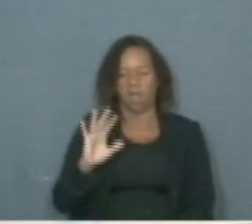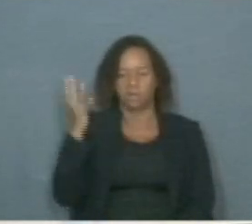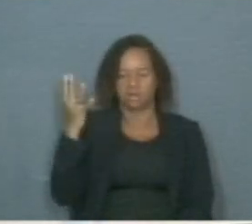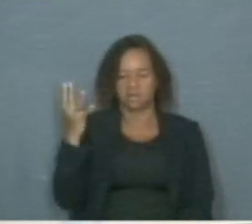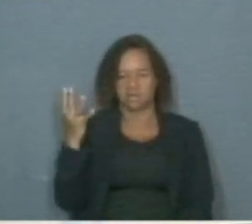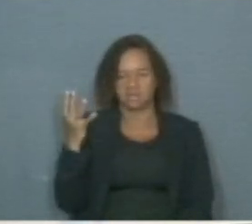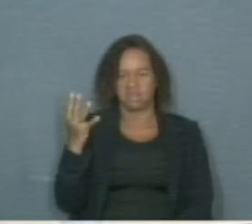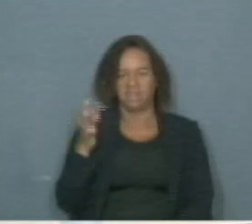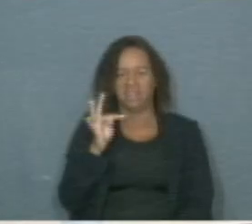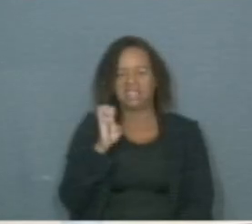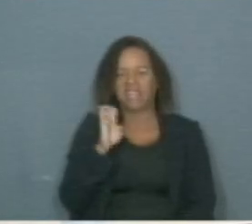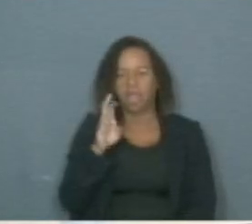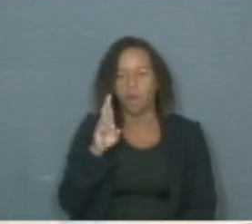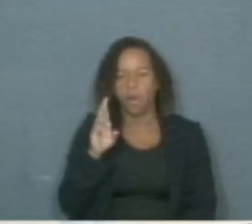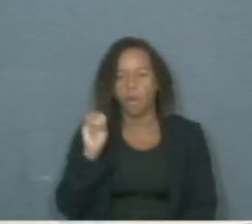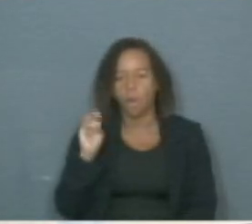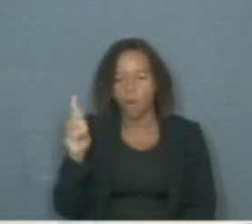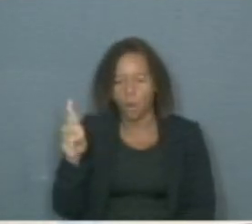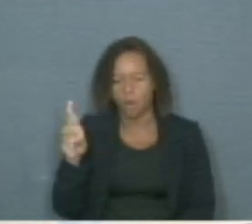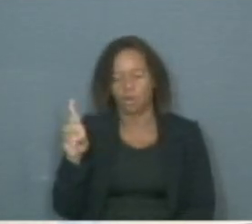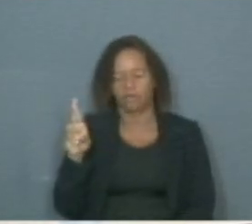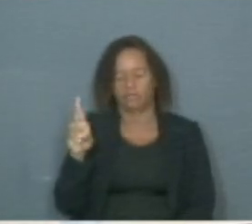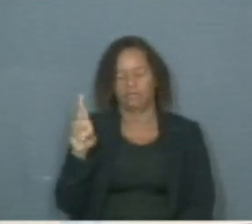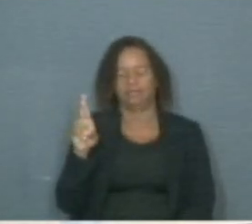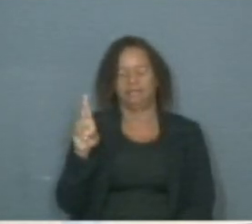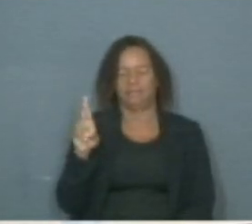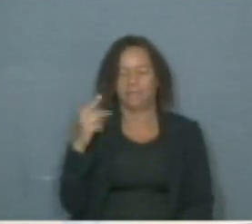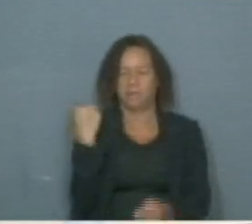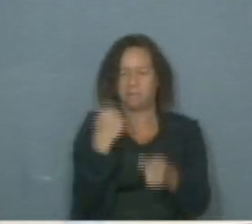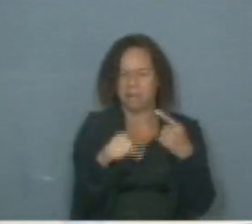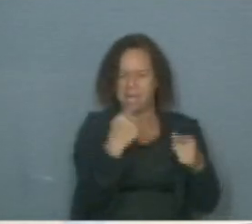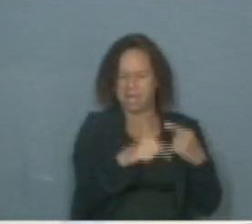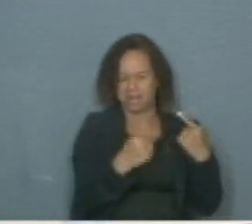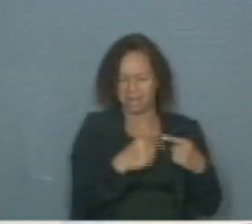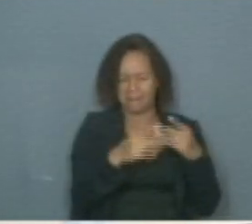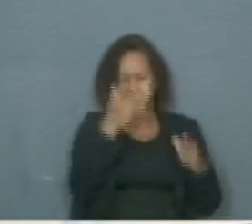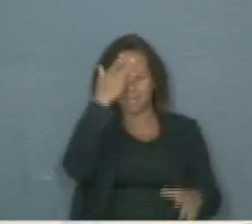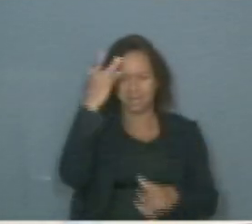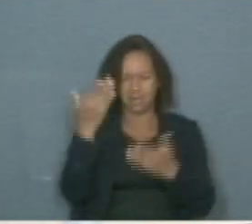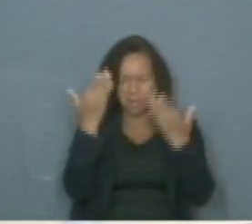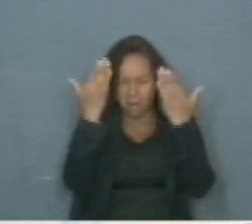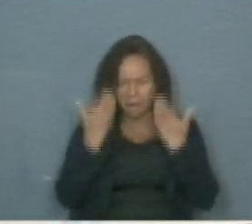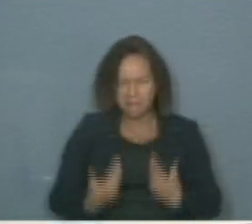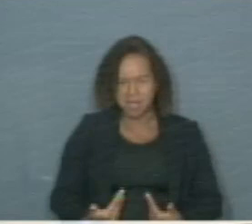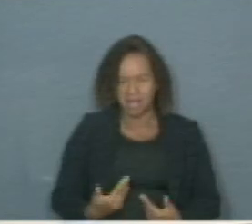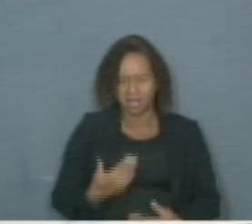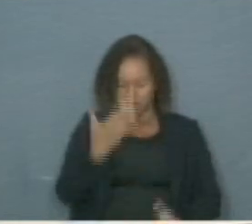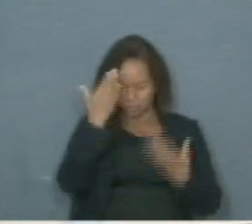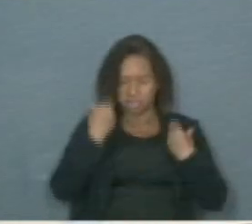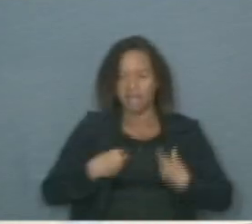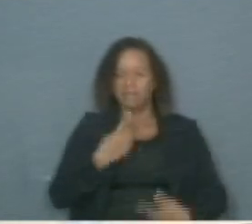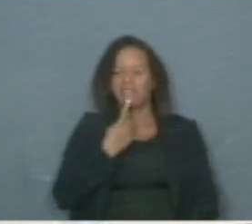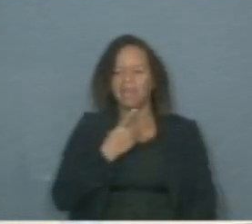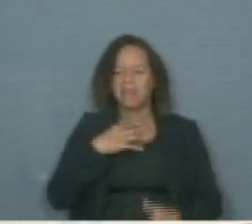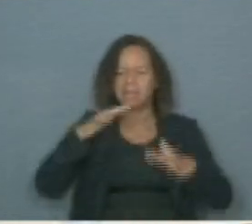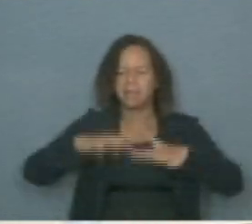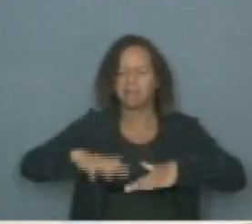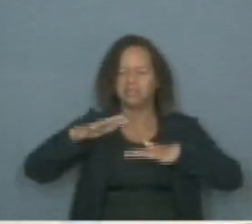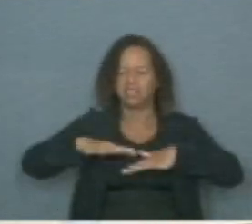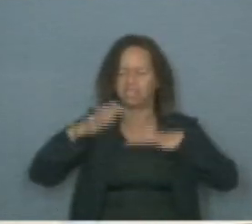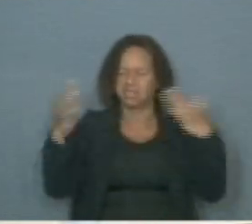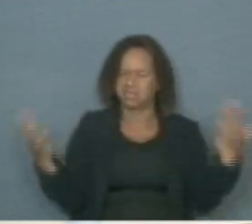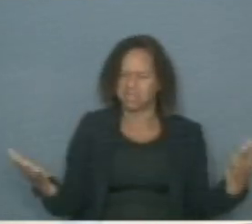acontecia. Terror. O terror contra pessoas que, como eu, vestiam vermelho para ir para uma